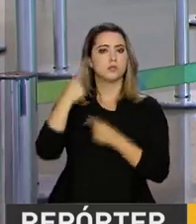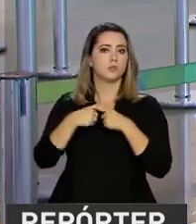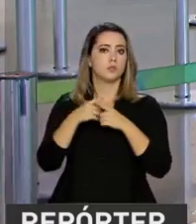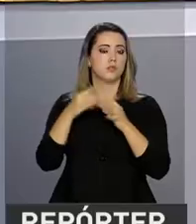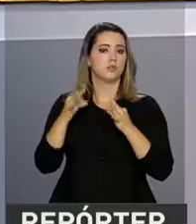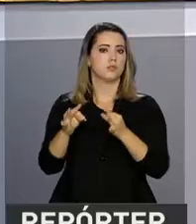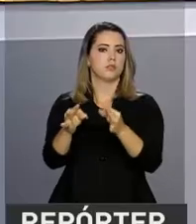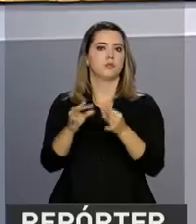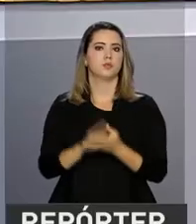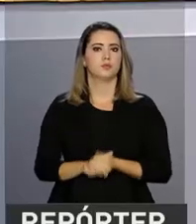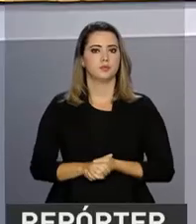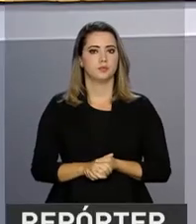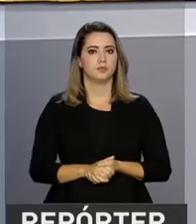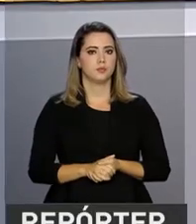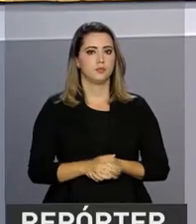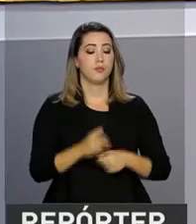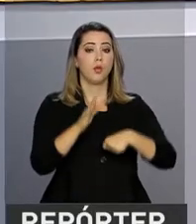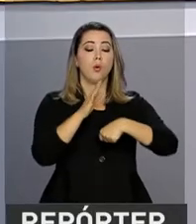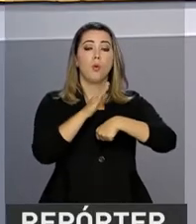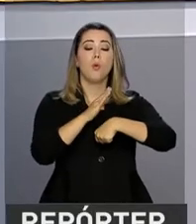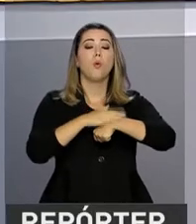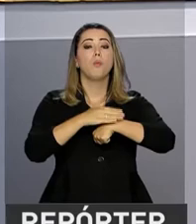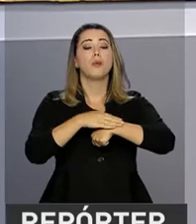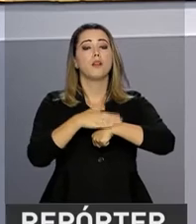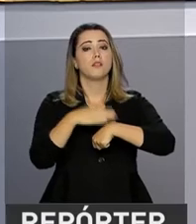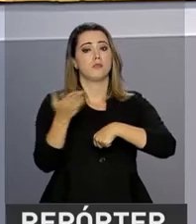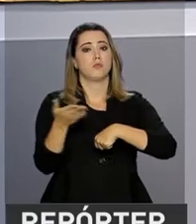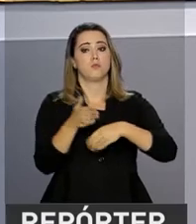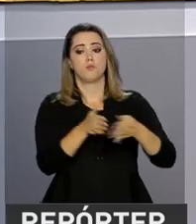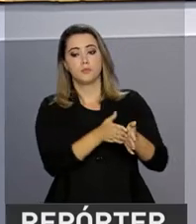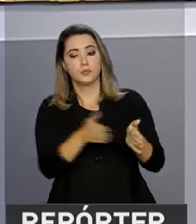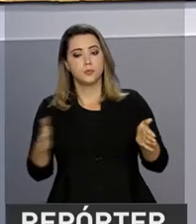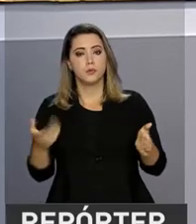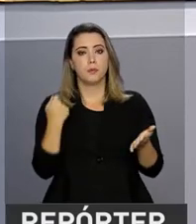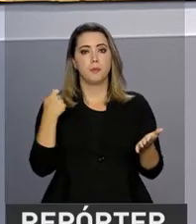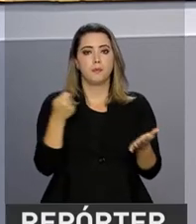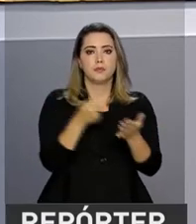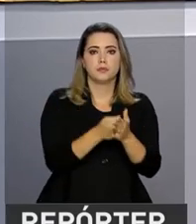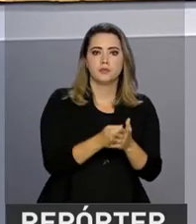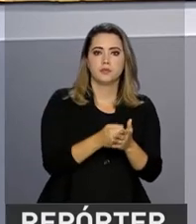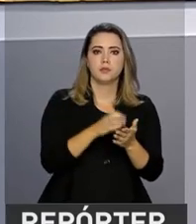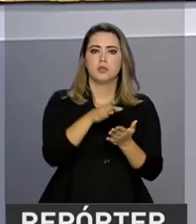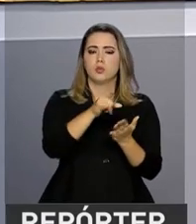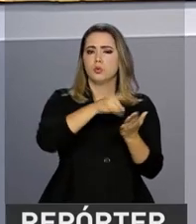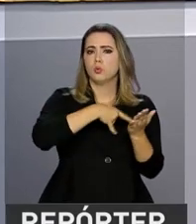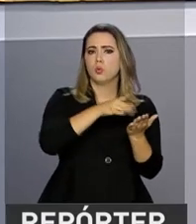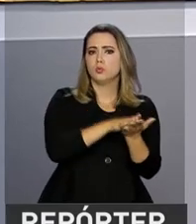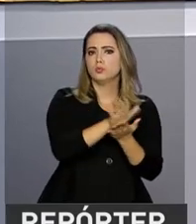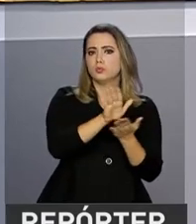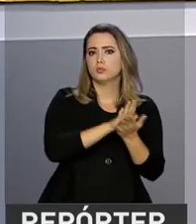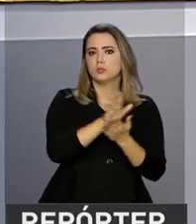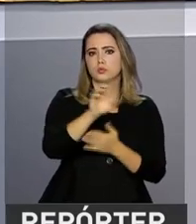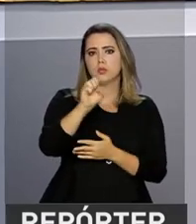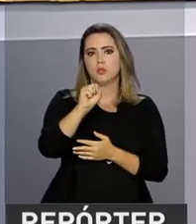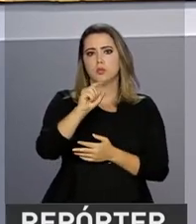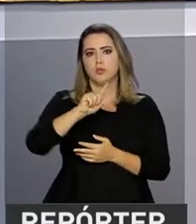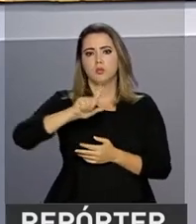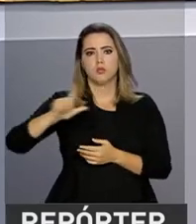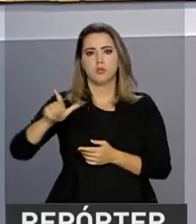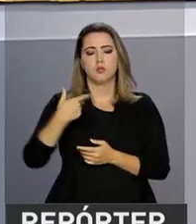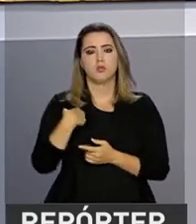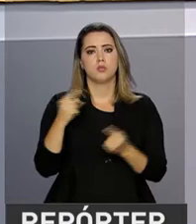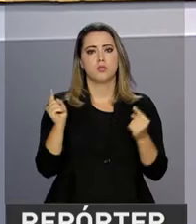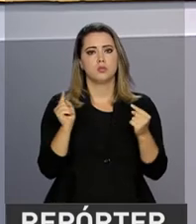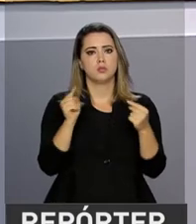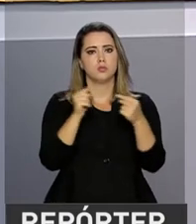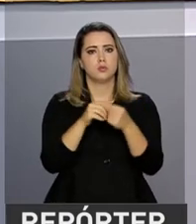tecnologia. O prazo para os empregadores domésticos realizarem o pagamento do documento de arrecadação do E-Social, referente ao